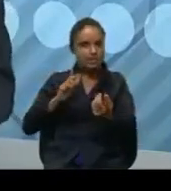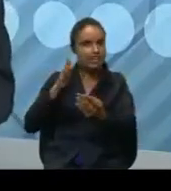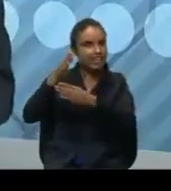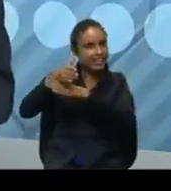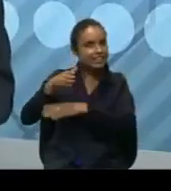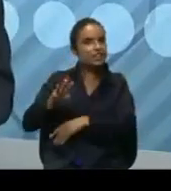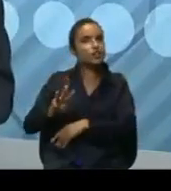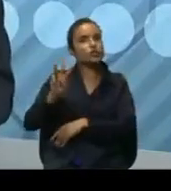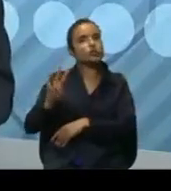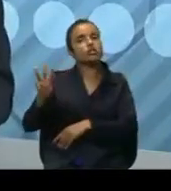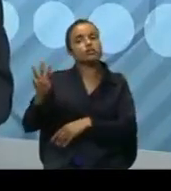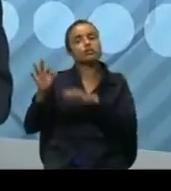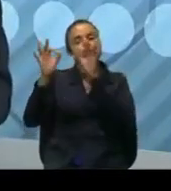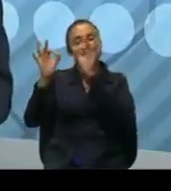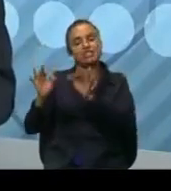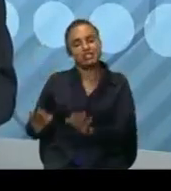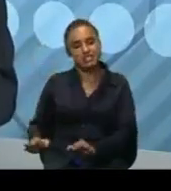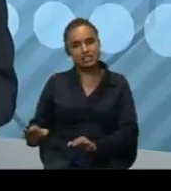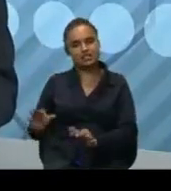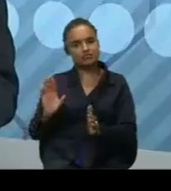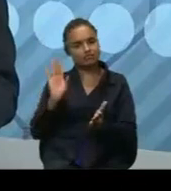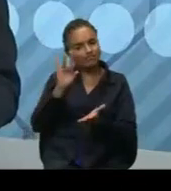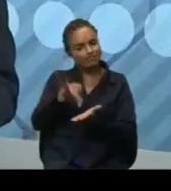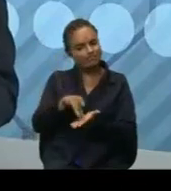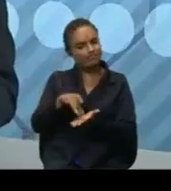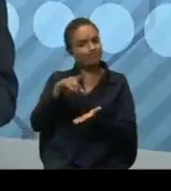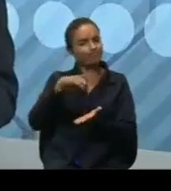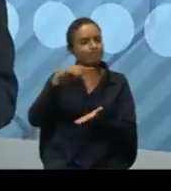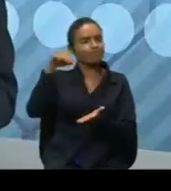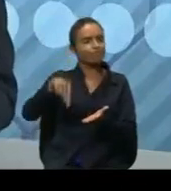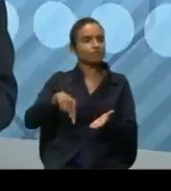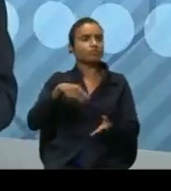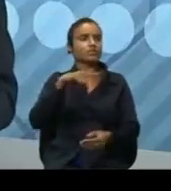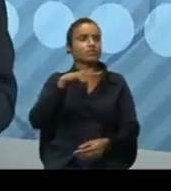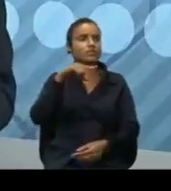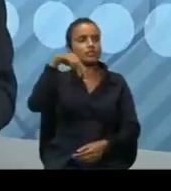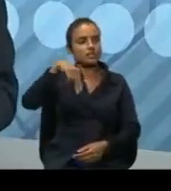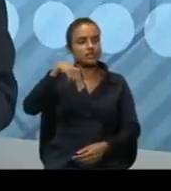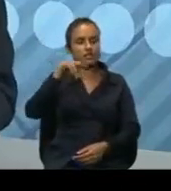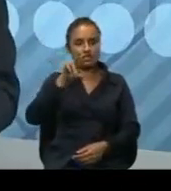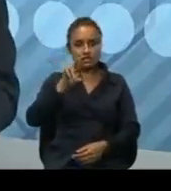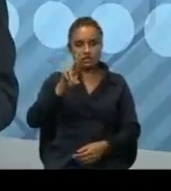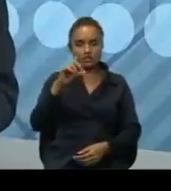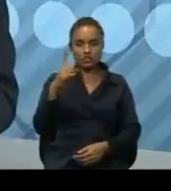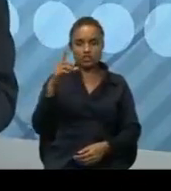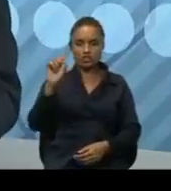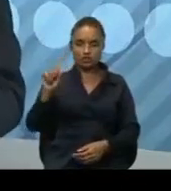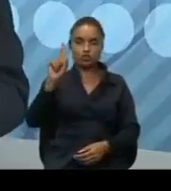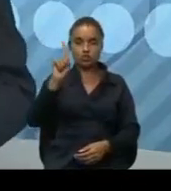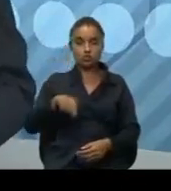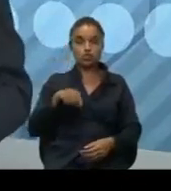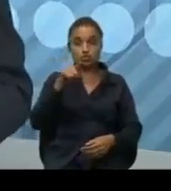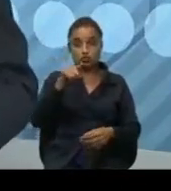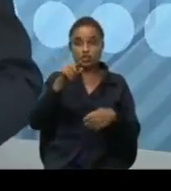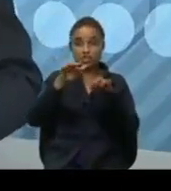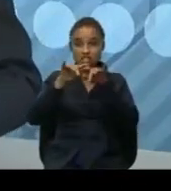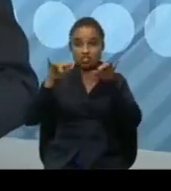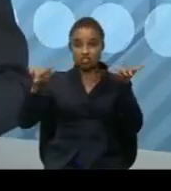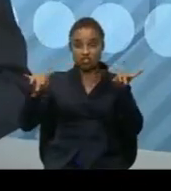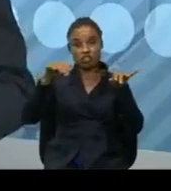da fonte verídica, né, da nossa NR18, que é o Ministério do Trabalho. Tá? Então digita lá no